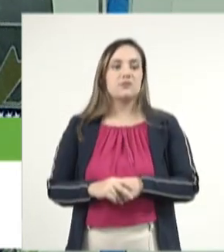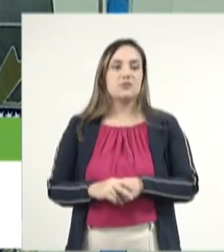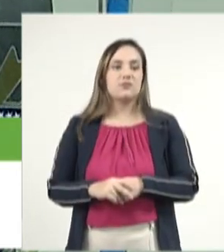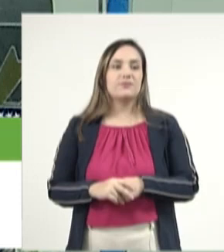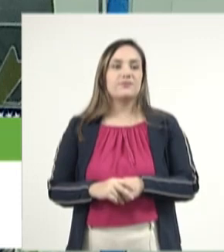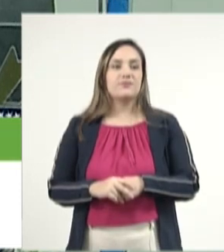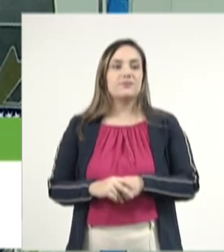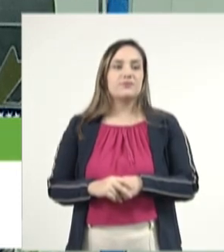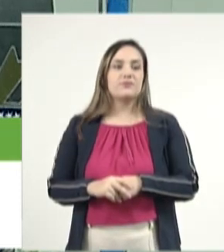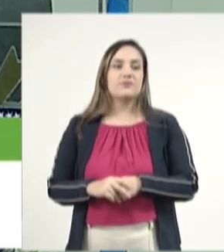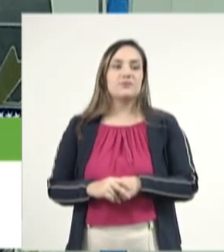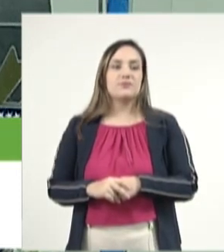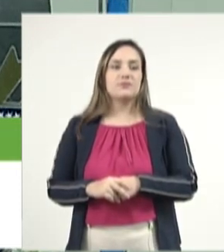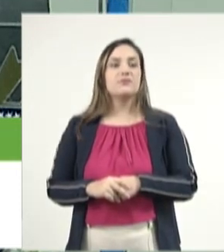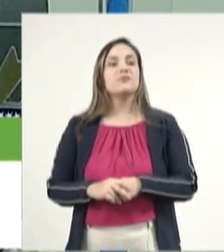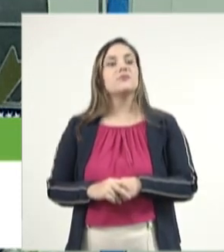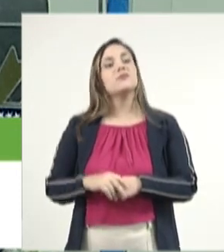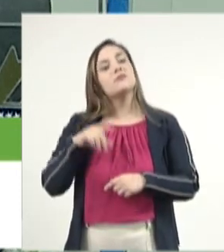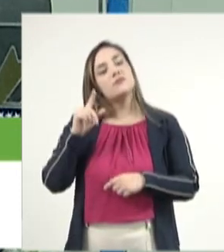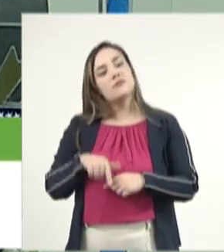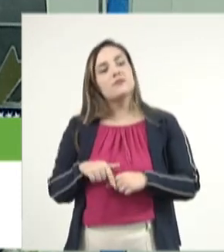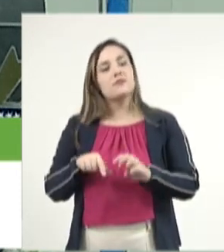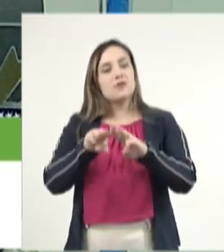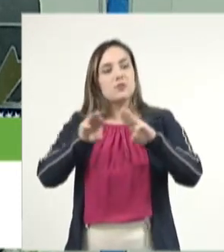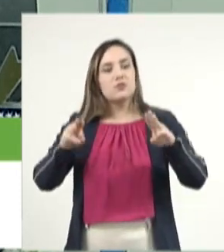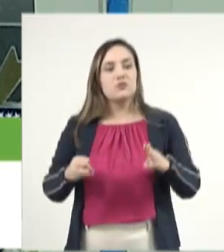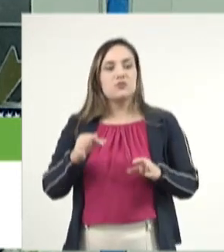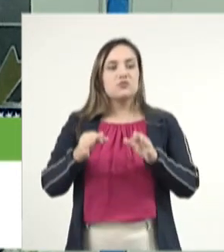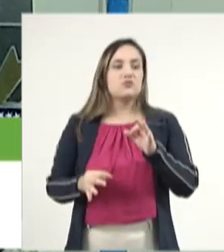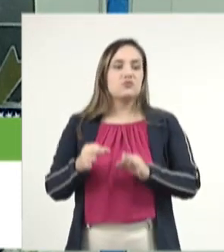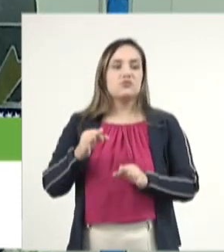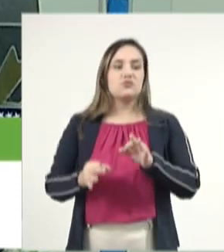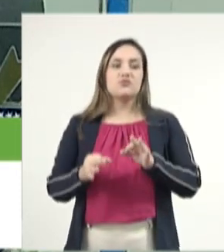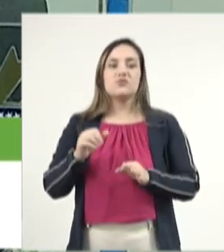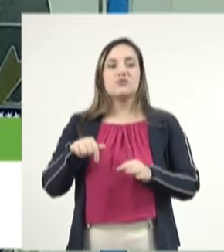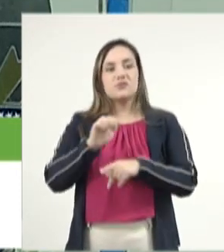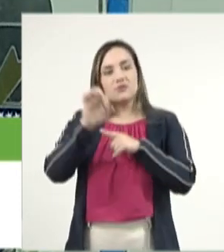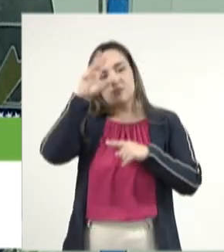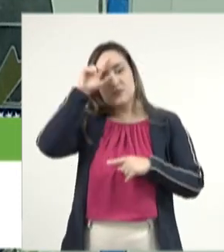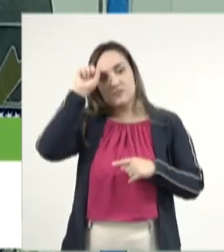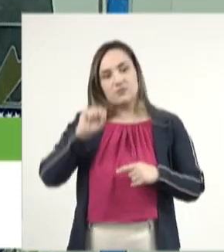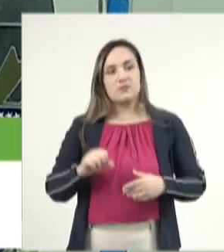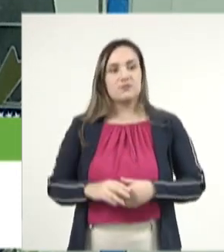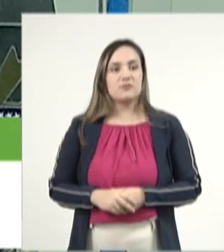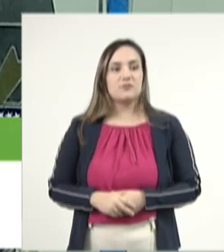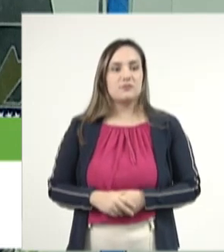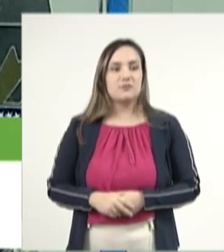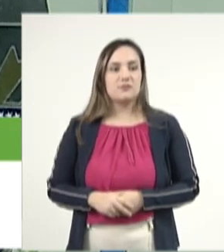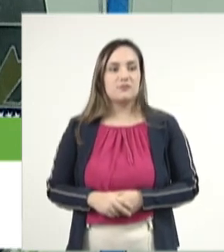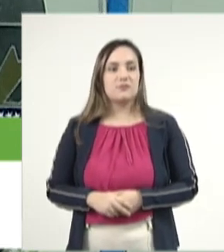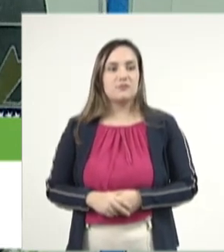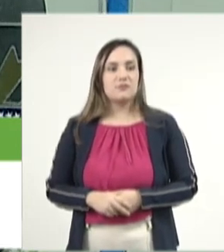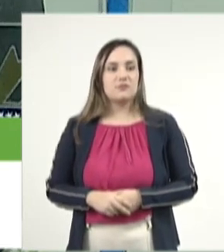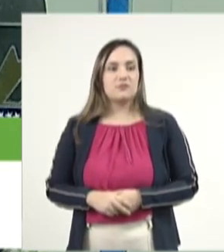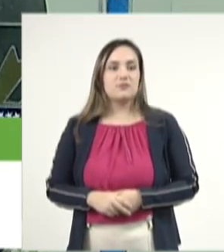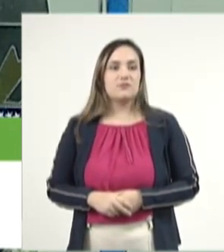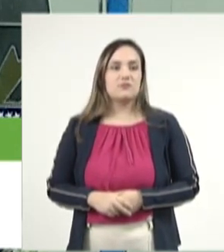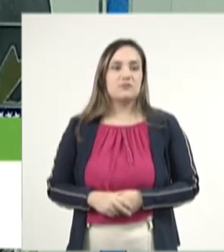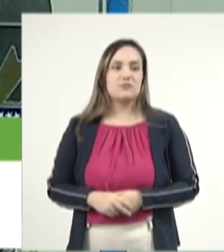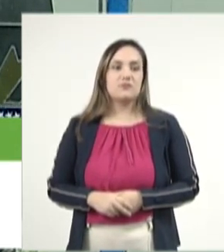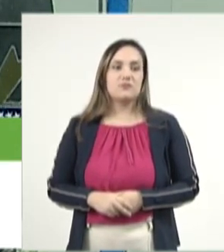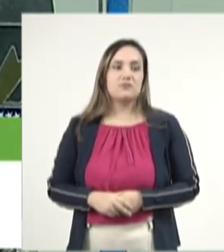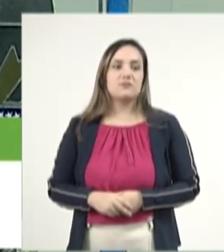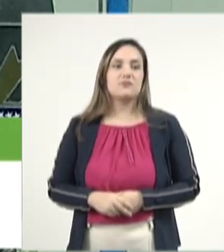e também ser responsável pelo Museu do Judiciário aqui em Mato Grosso do Sul. Esses, então, foram os 3 projetos de lei